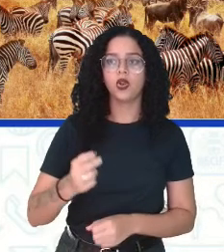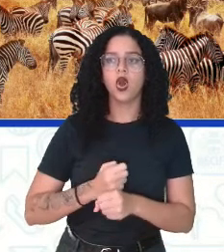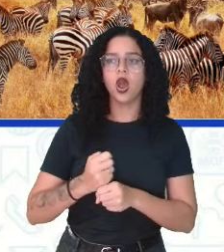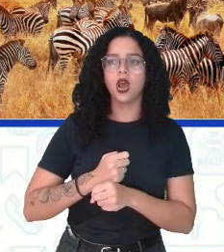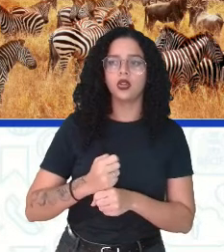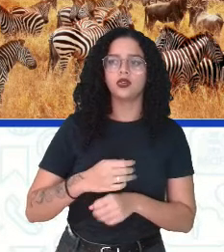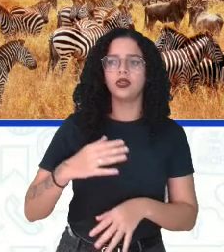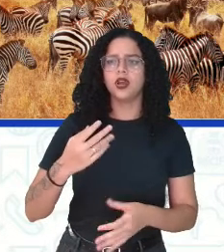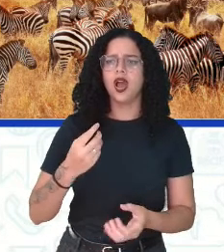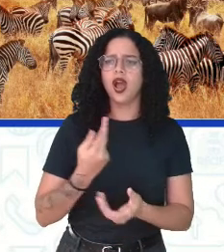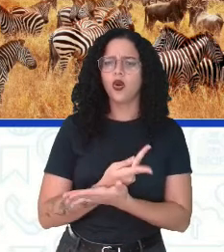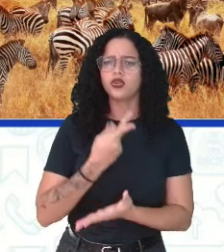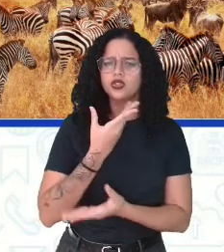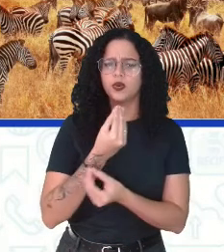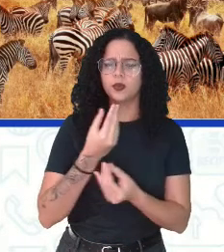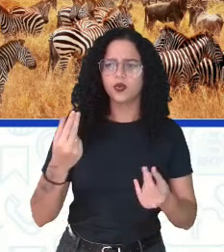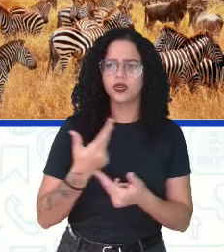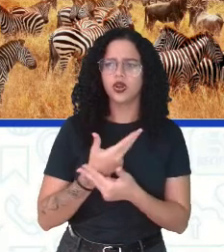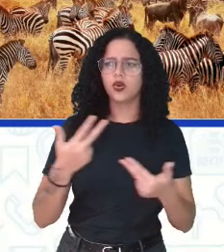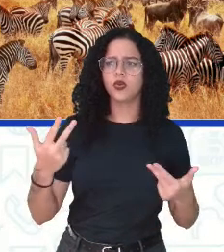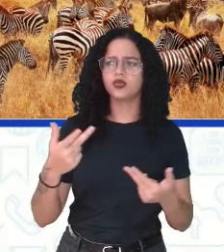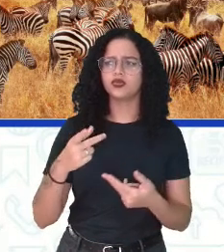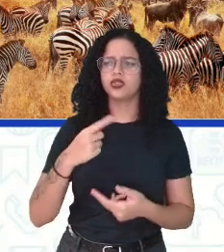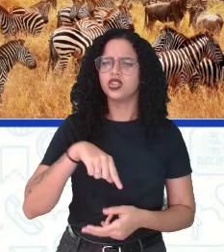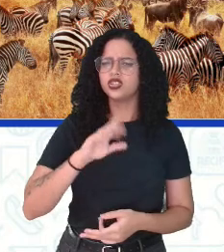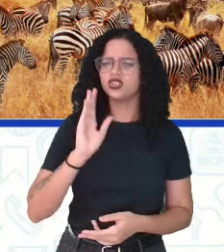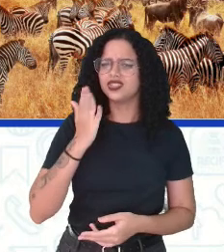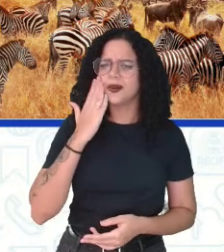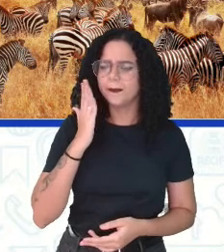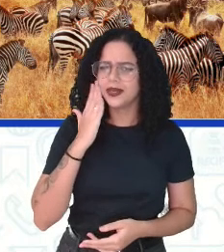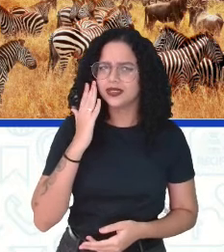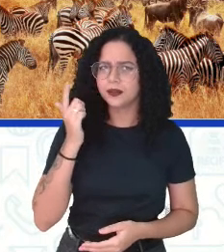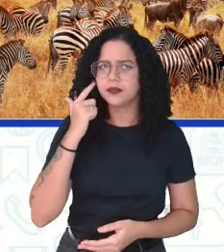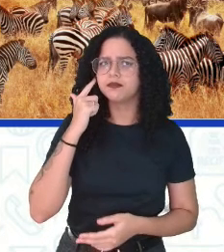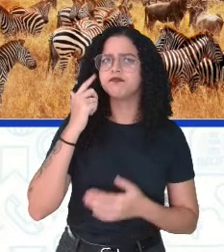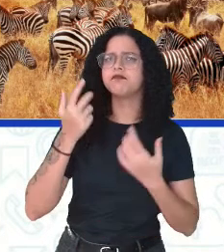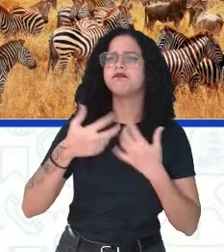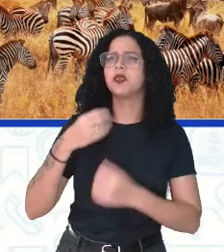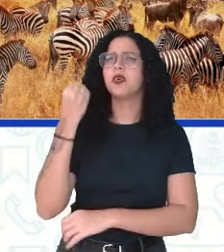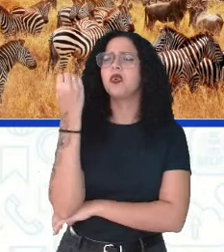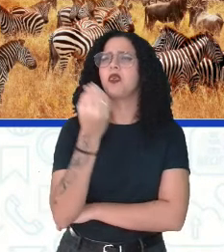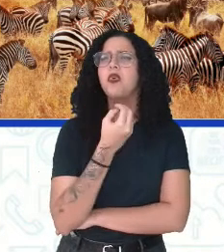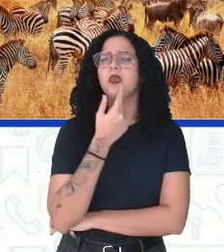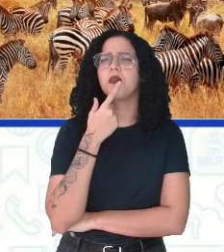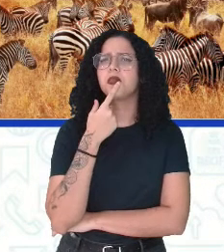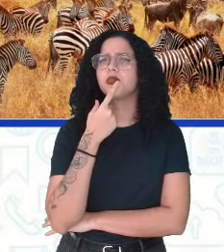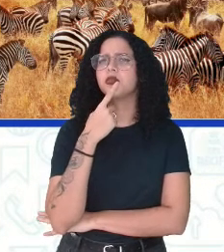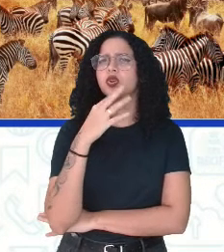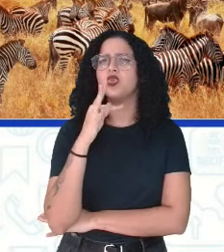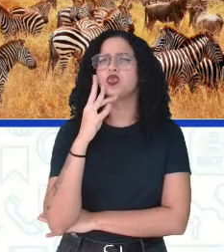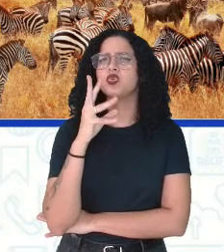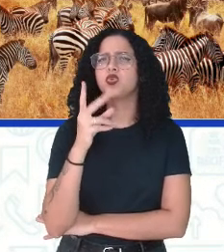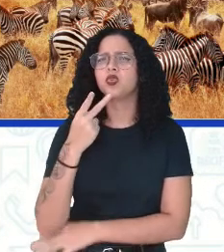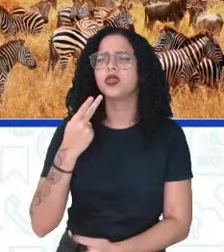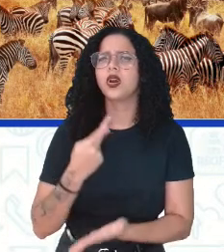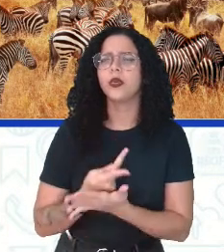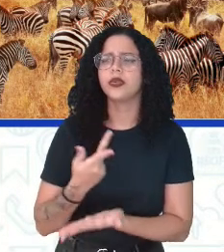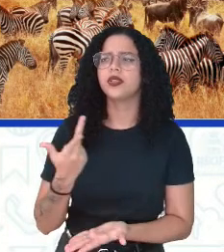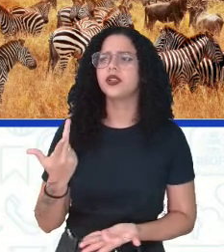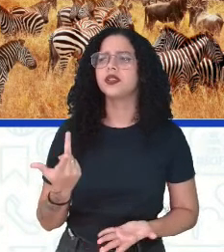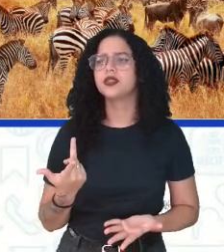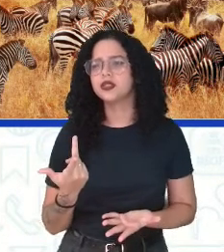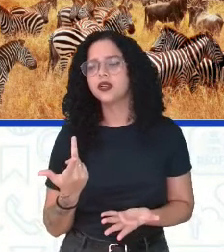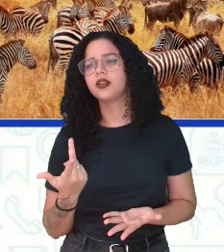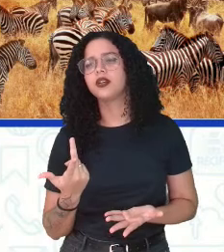essas catástrofes ocorridas. Vocês já pensaram sobre isso? Como é que toda essa catástrofe, né,